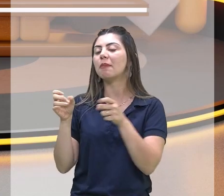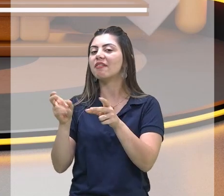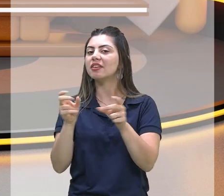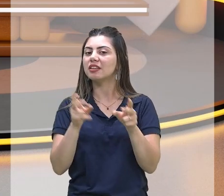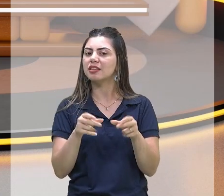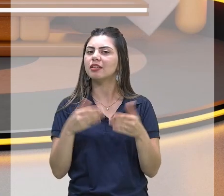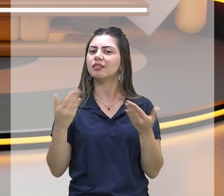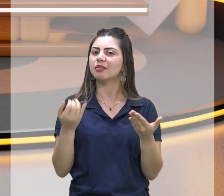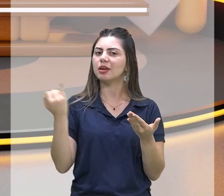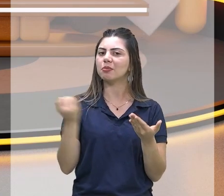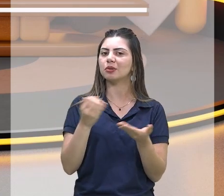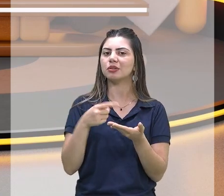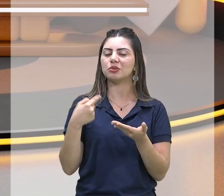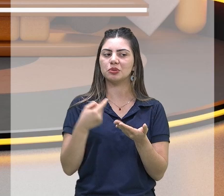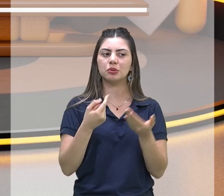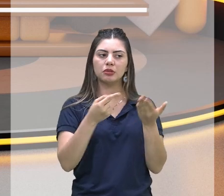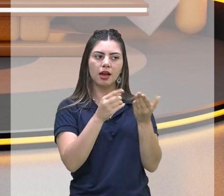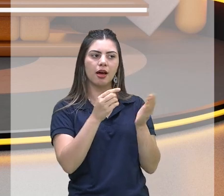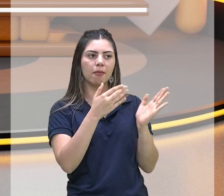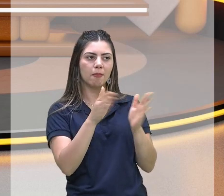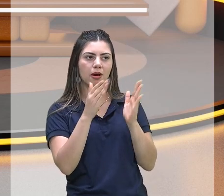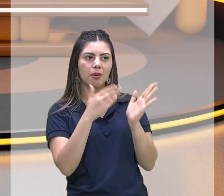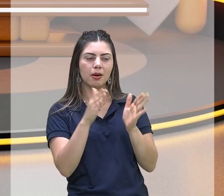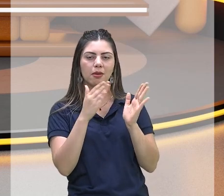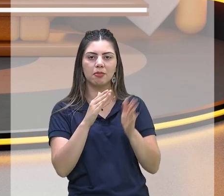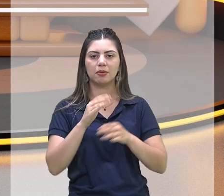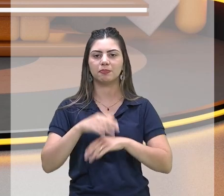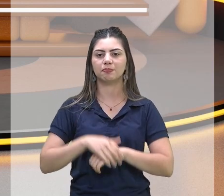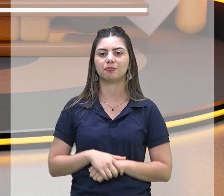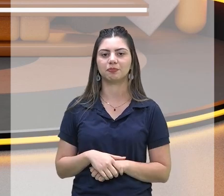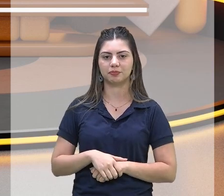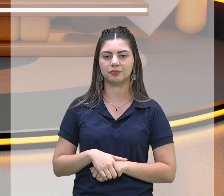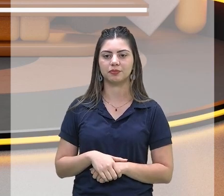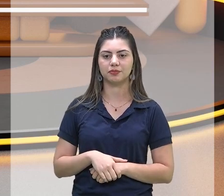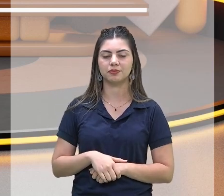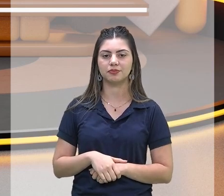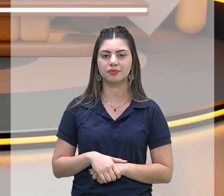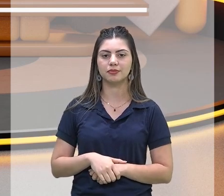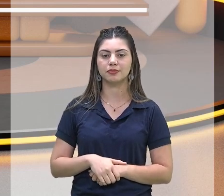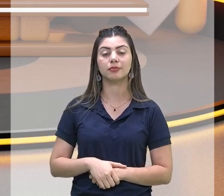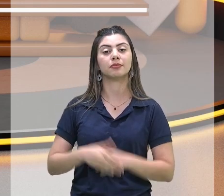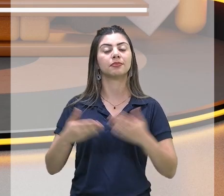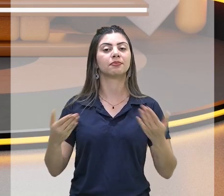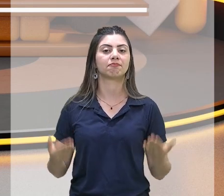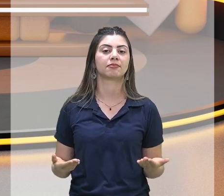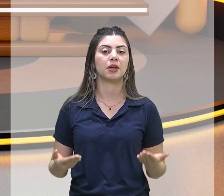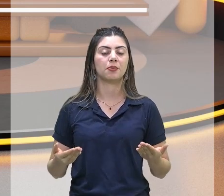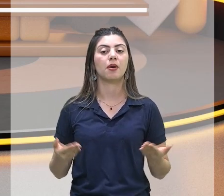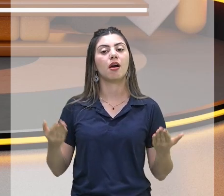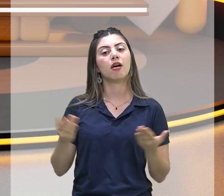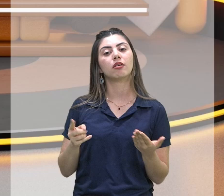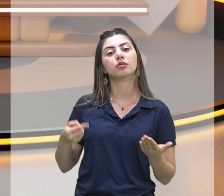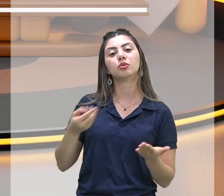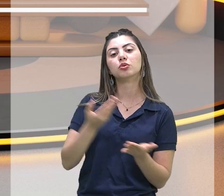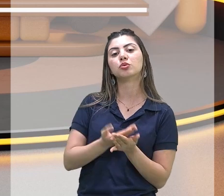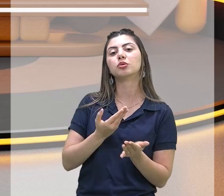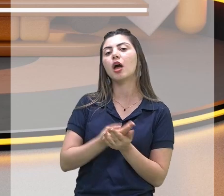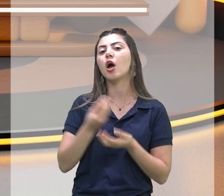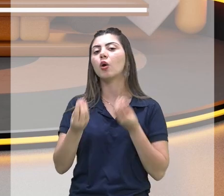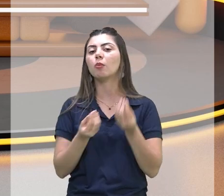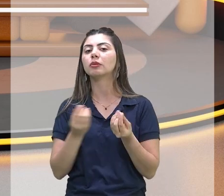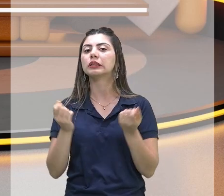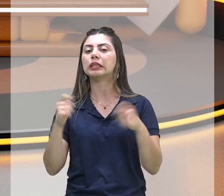esse site do Mercosul, tá bom? Agora, vamos também estudar, gente, como é que ocorre o